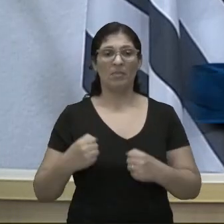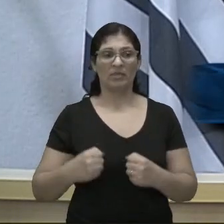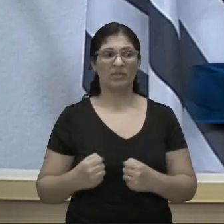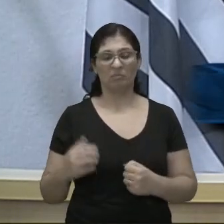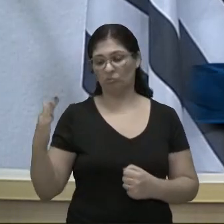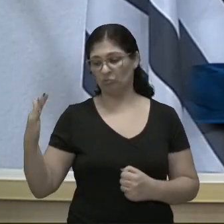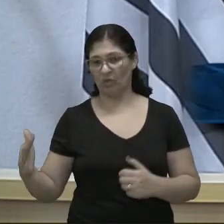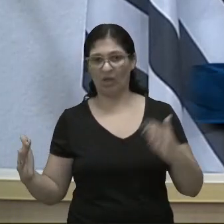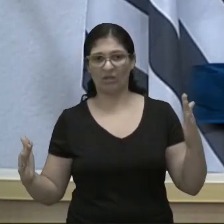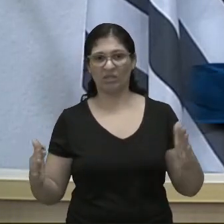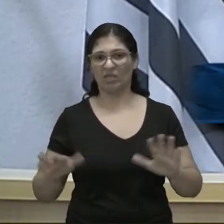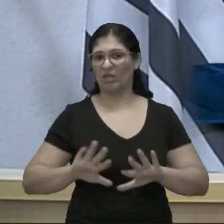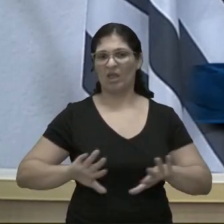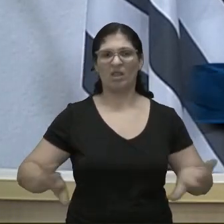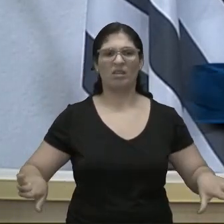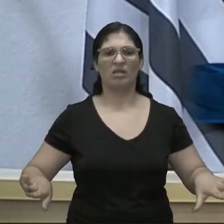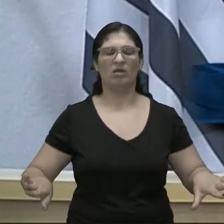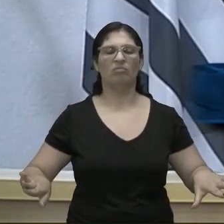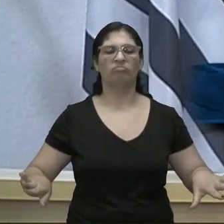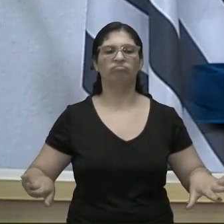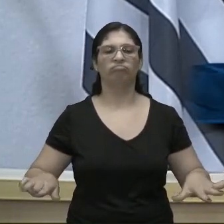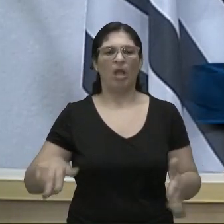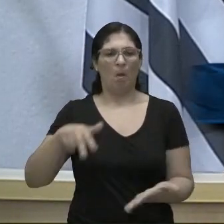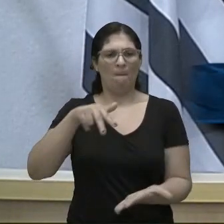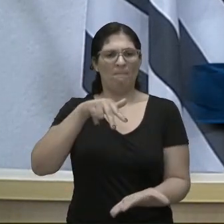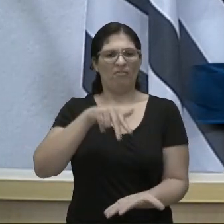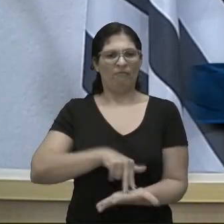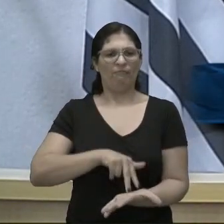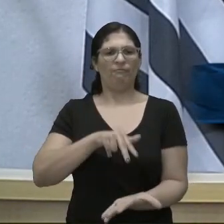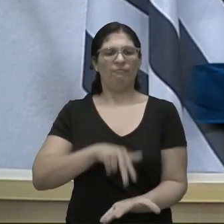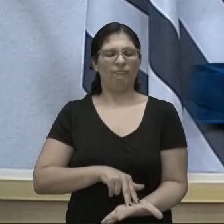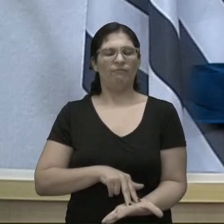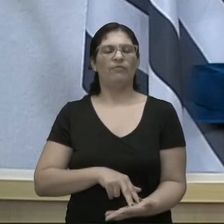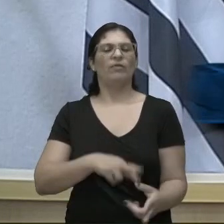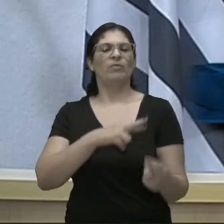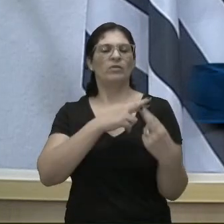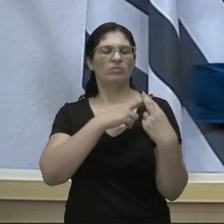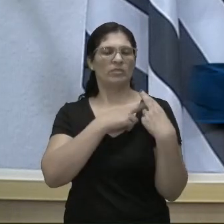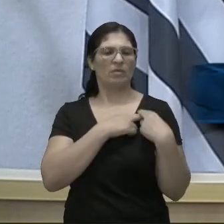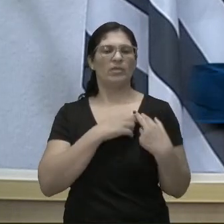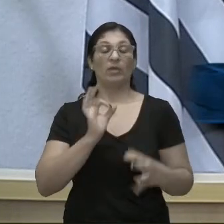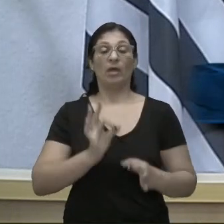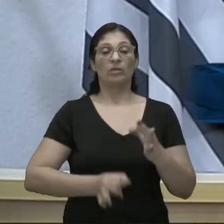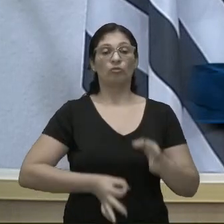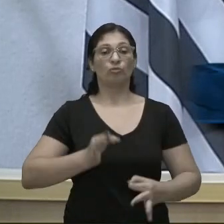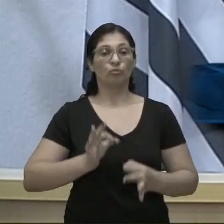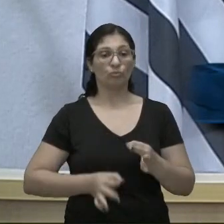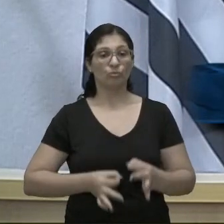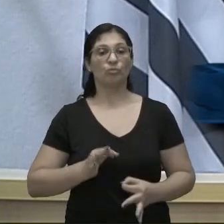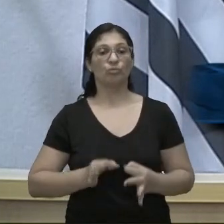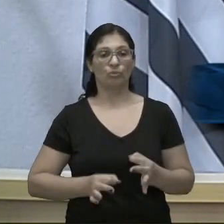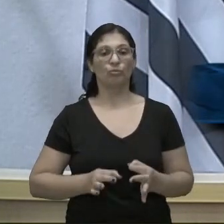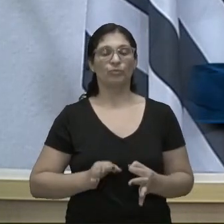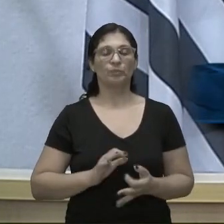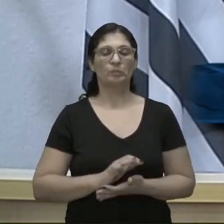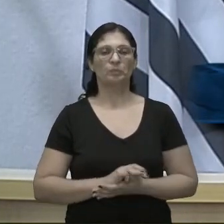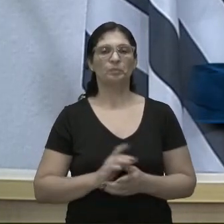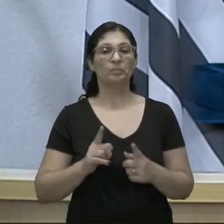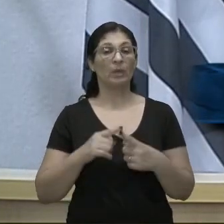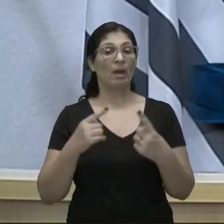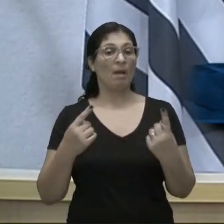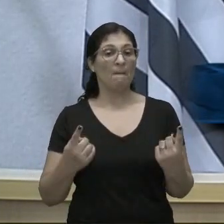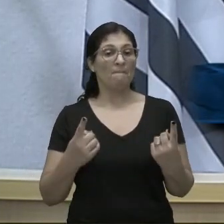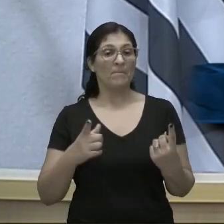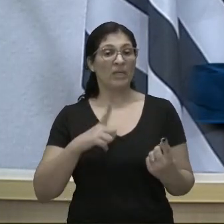ter bastante pé no chão, bastante coerência, tentar ser justo, né? Mas nós temos